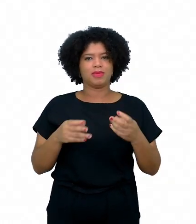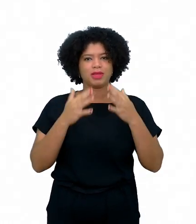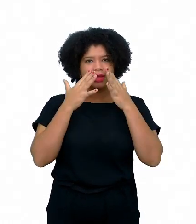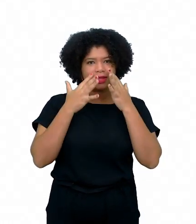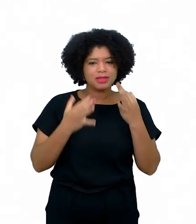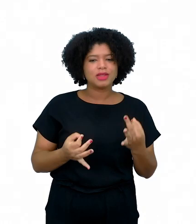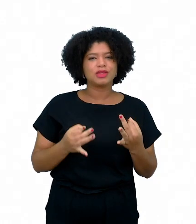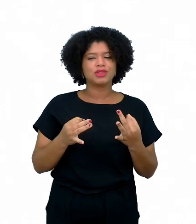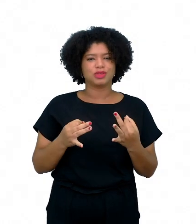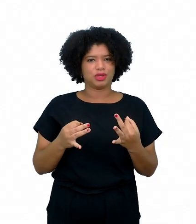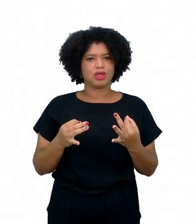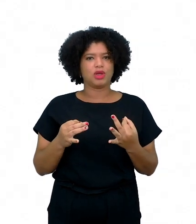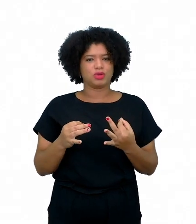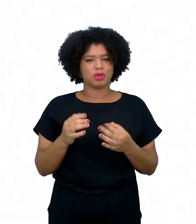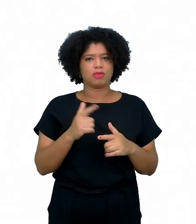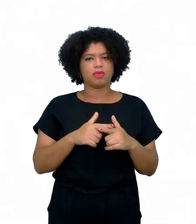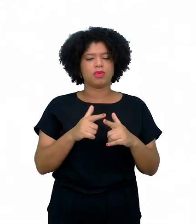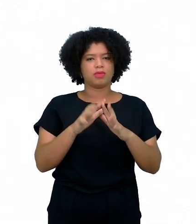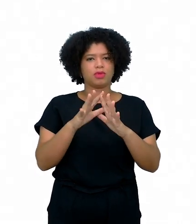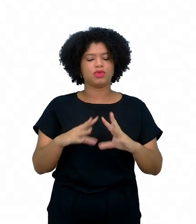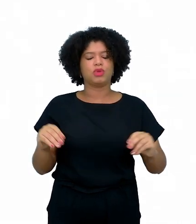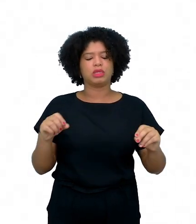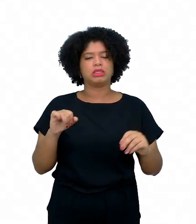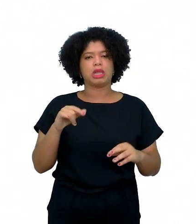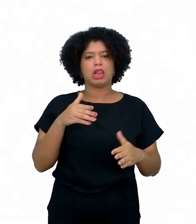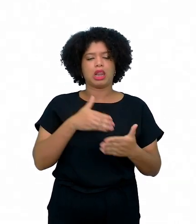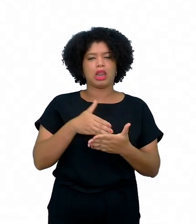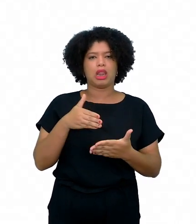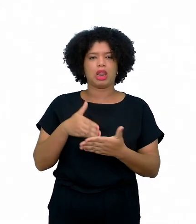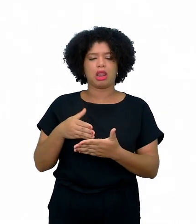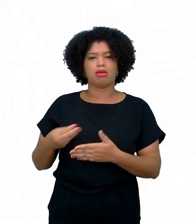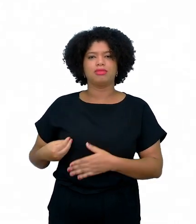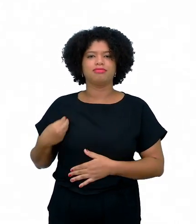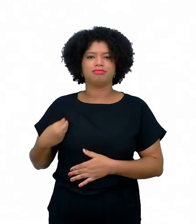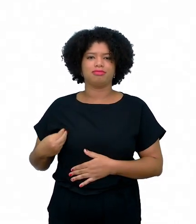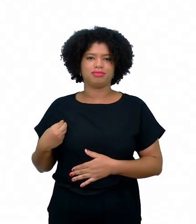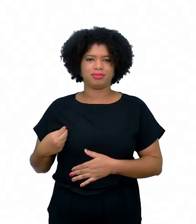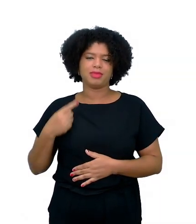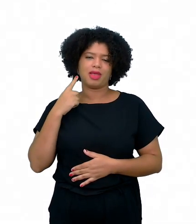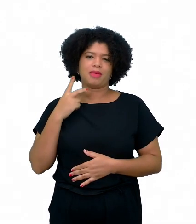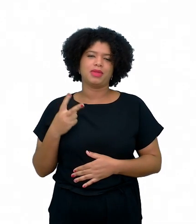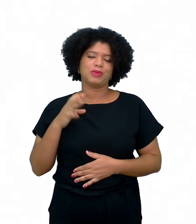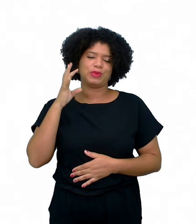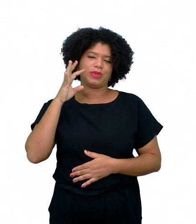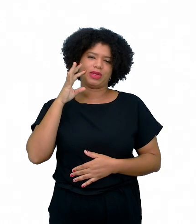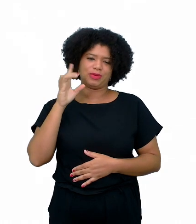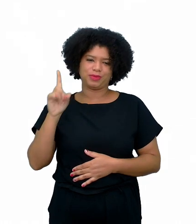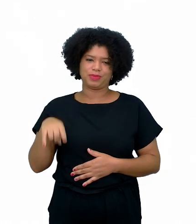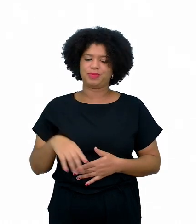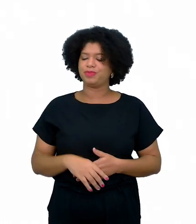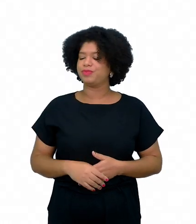para olhar para alguns entraves também que existem, né? Então, o quanto isso é bacana.